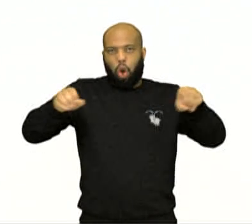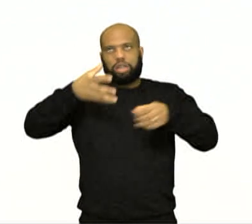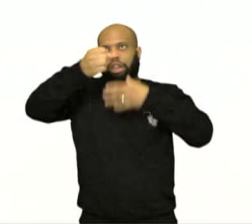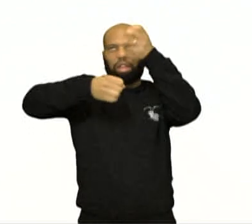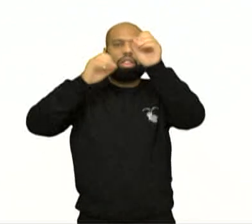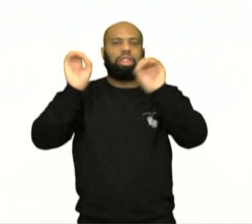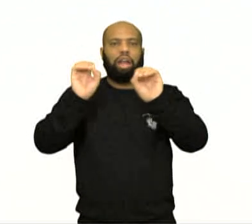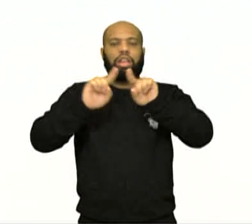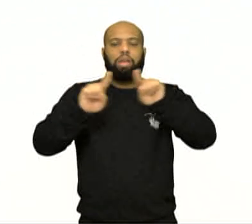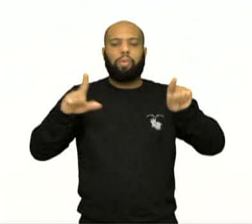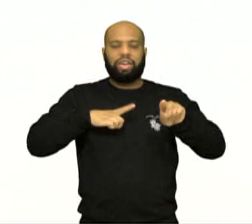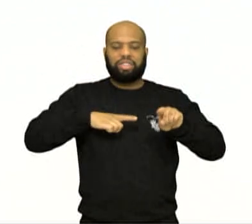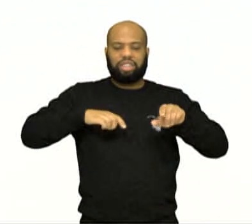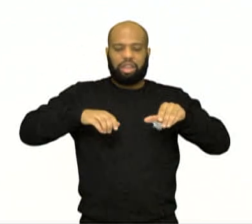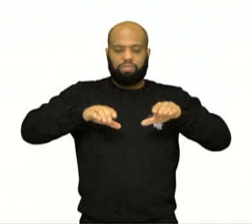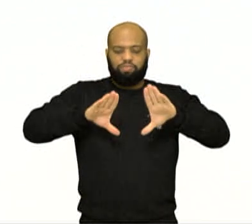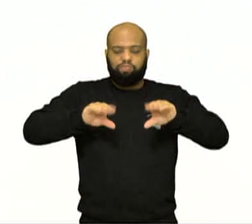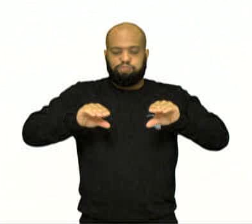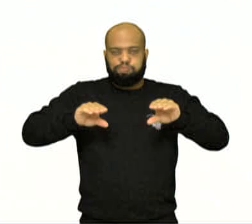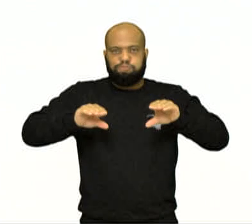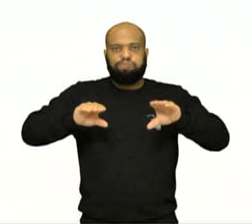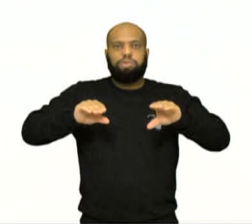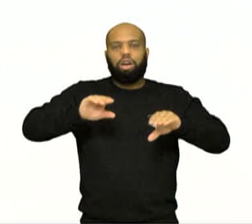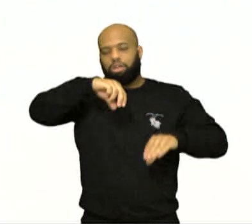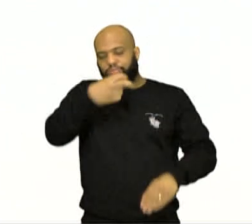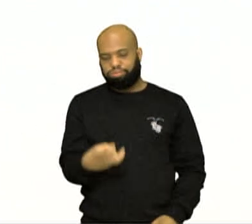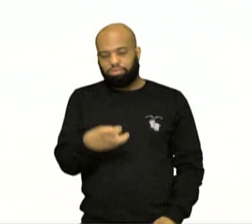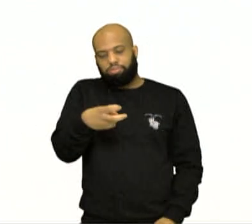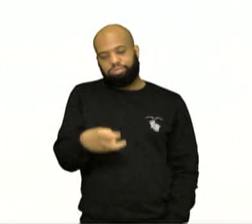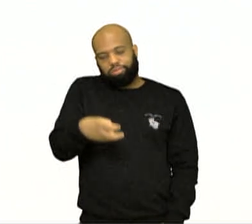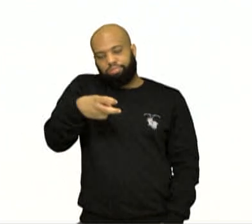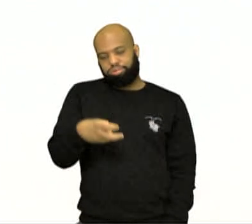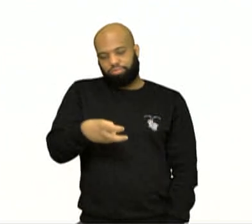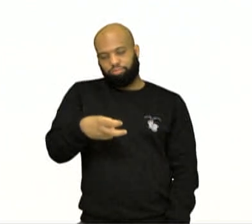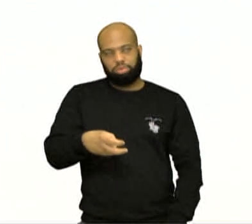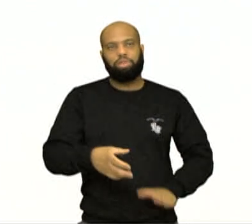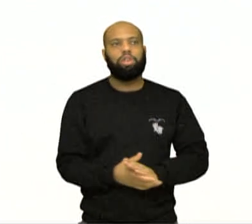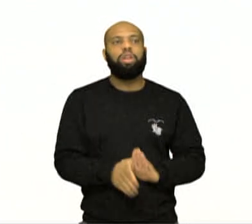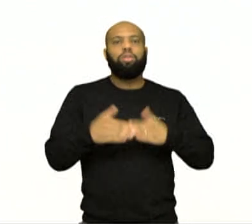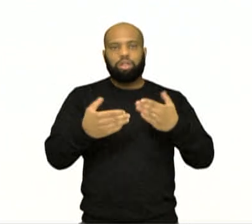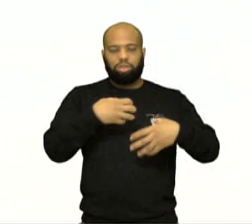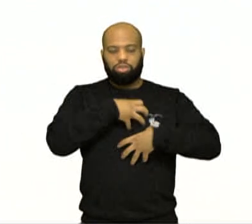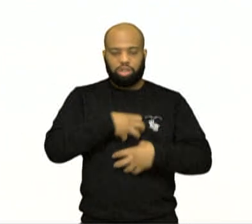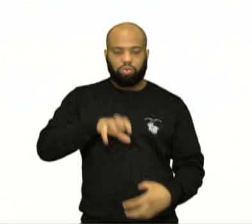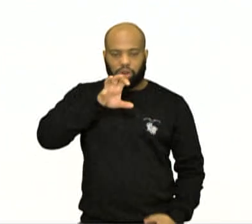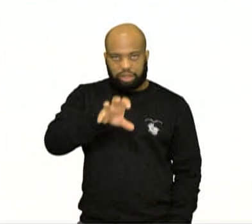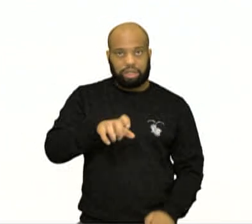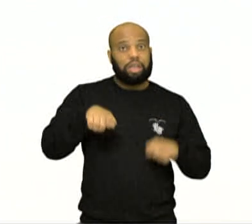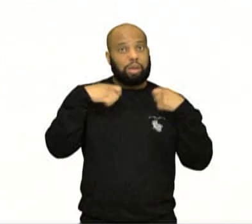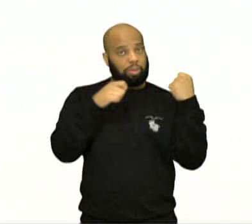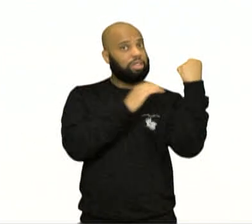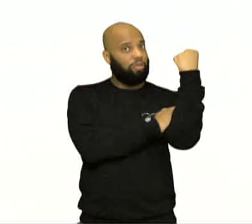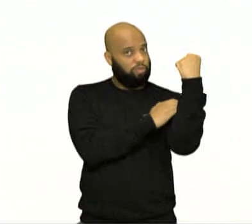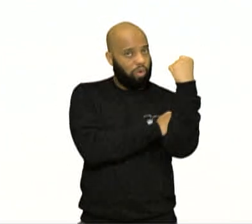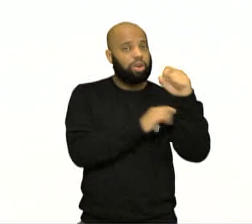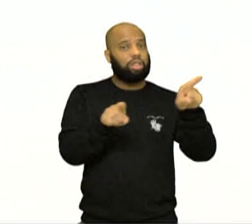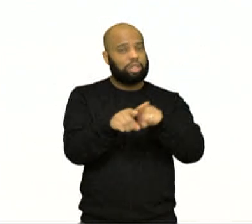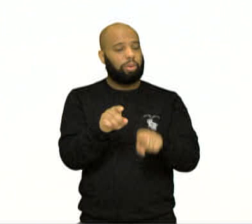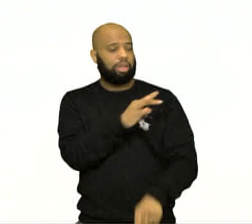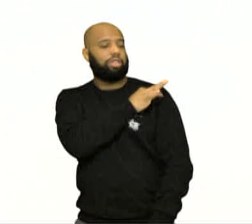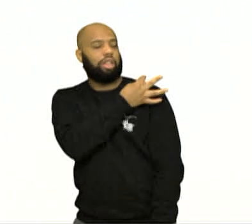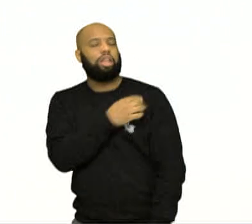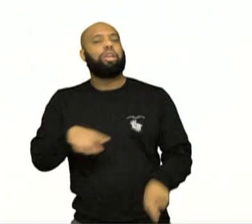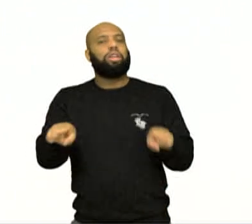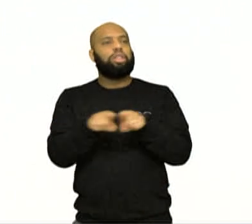sobre esses colchões de segurança, tá? É uma modalidade que exige força, técnica e